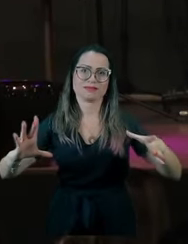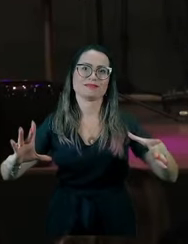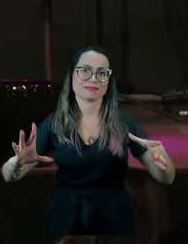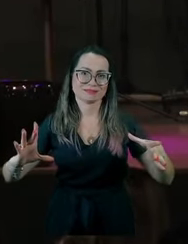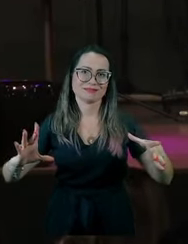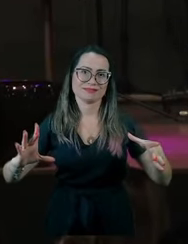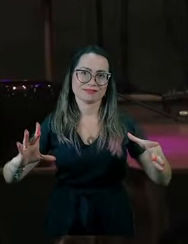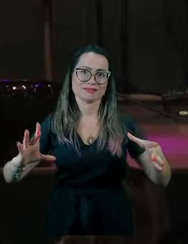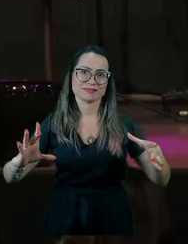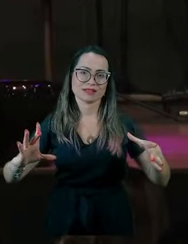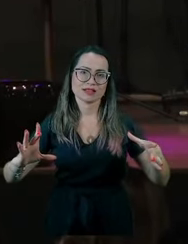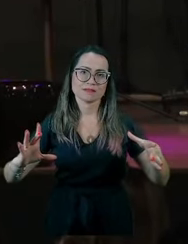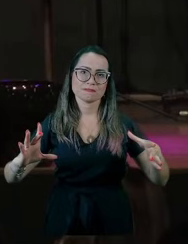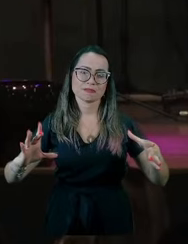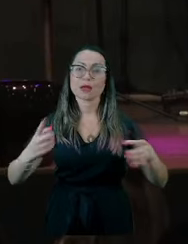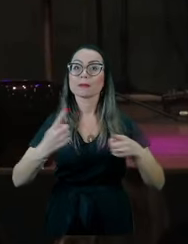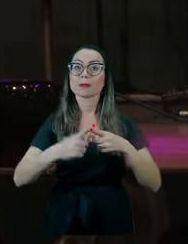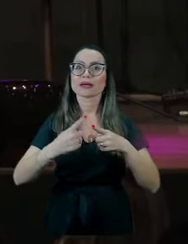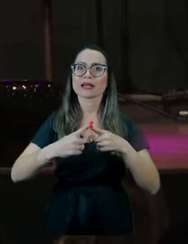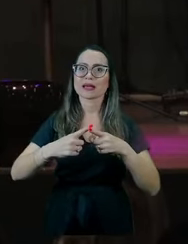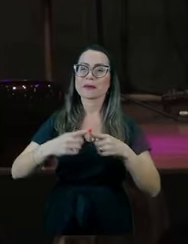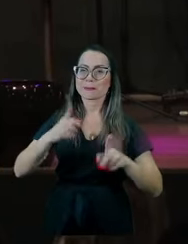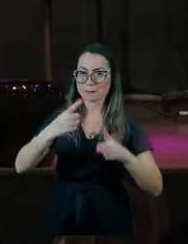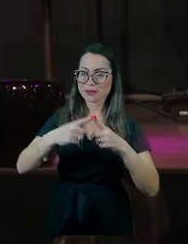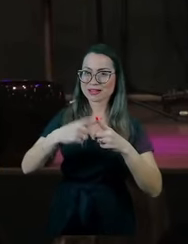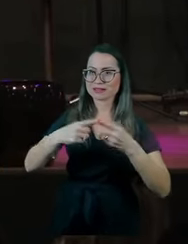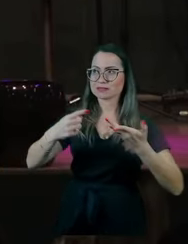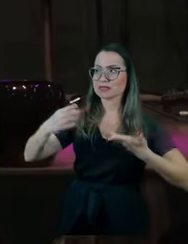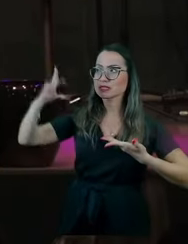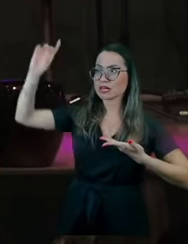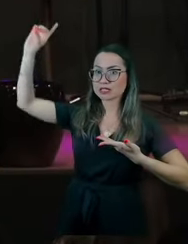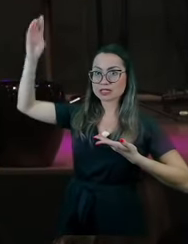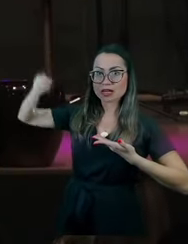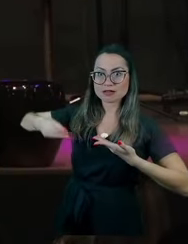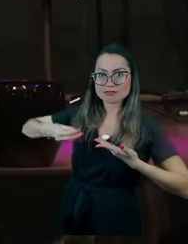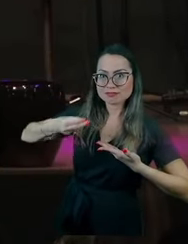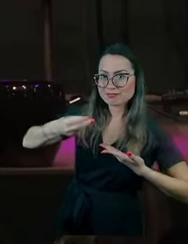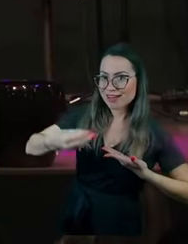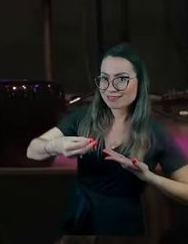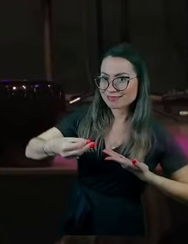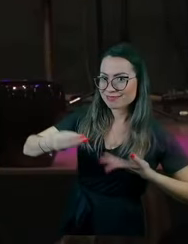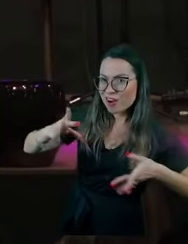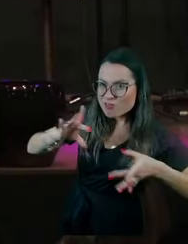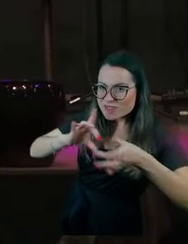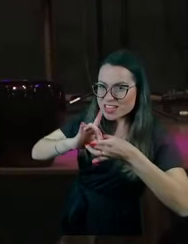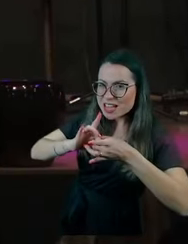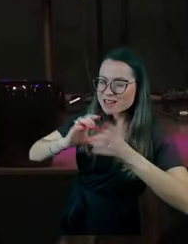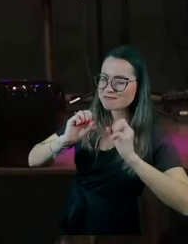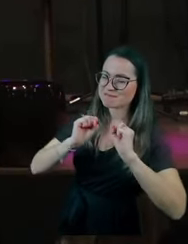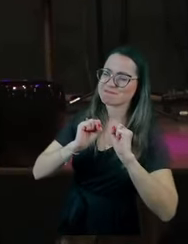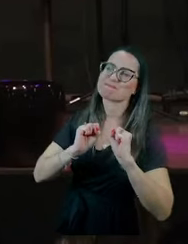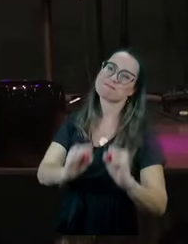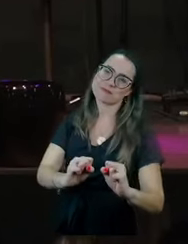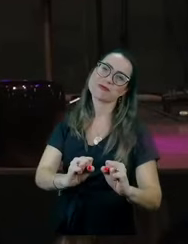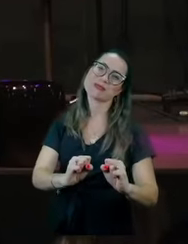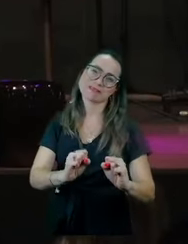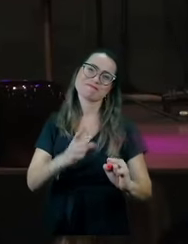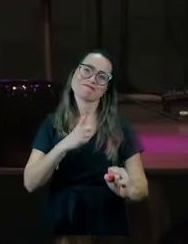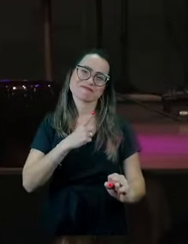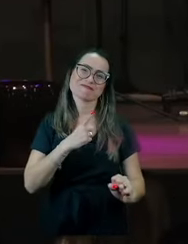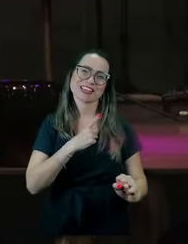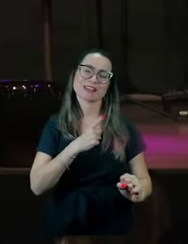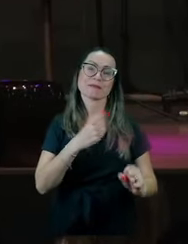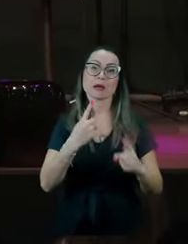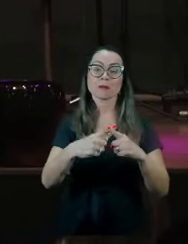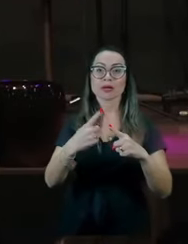as conexões de Deus são muito poderosas, não as nossas, eu estou falando de Deus. Porque vai chegar uma hora que às vezes Deus vai mexer no teu